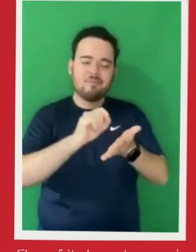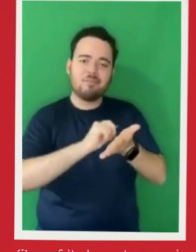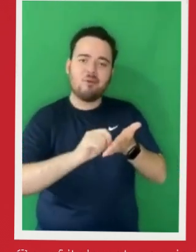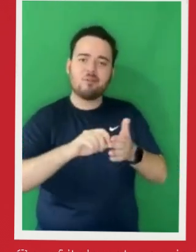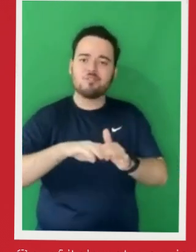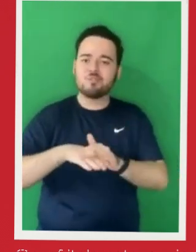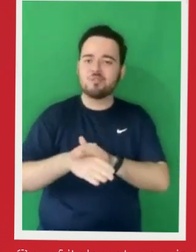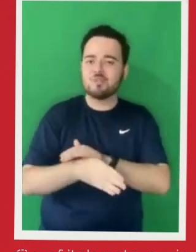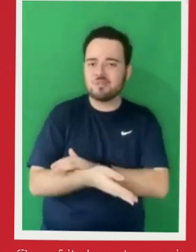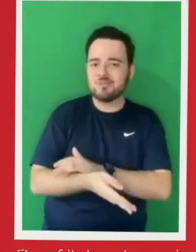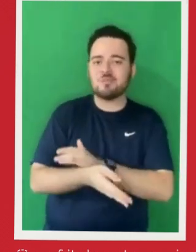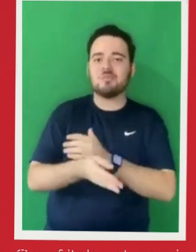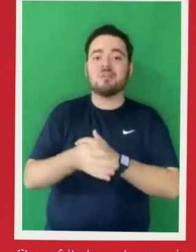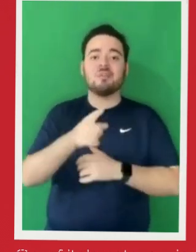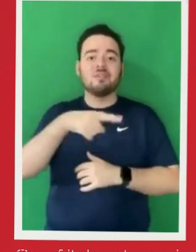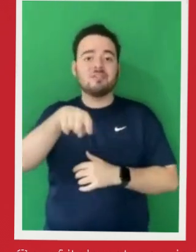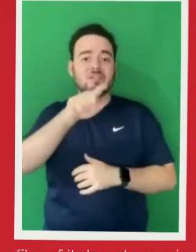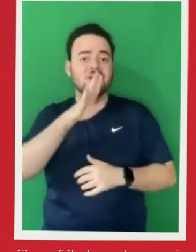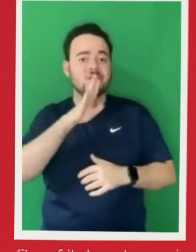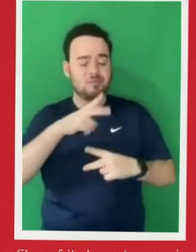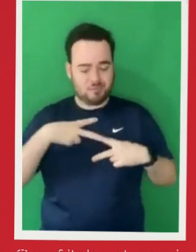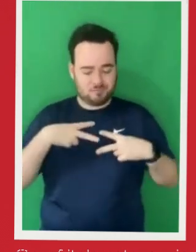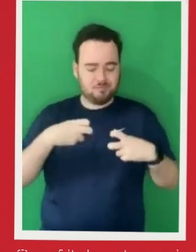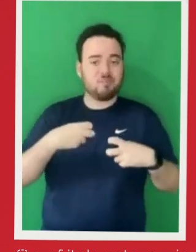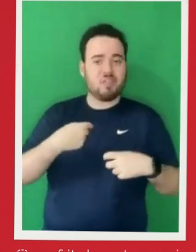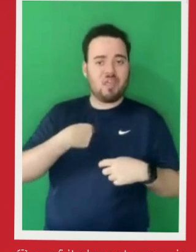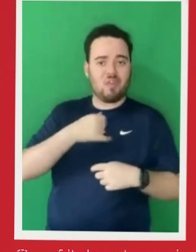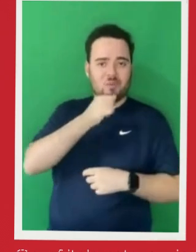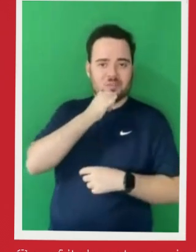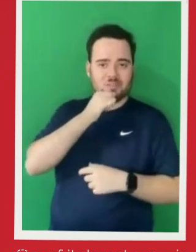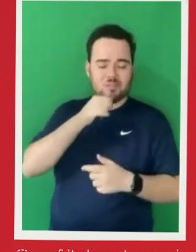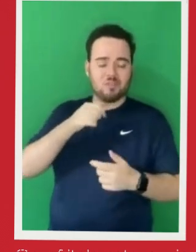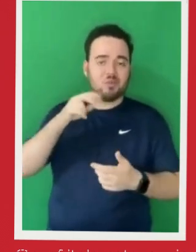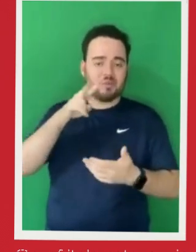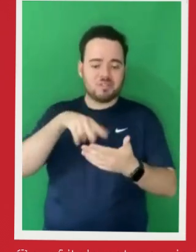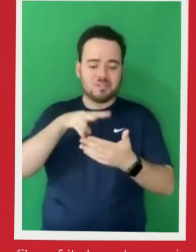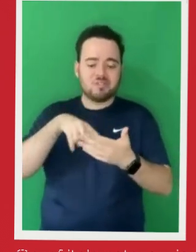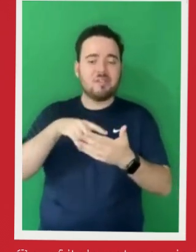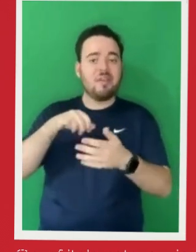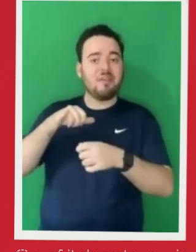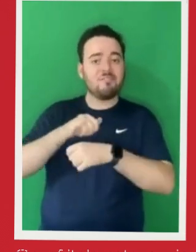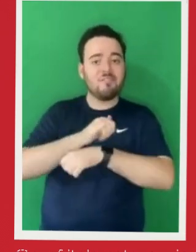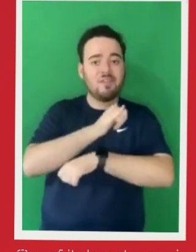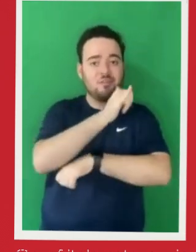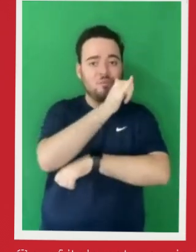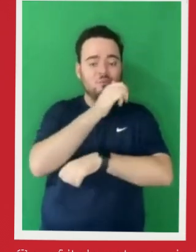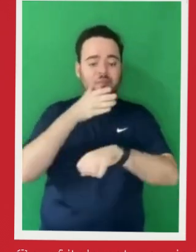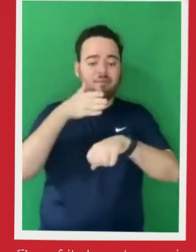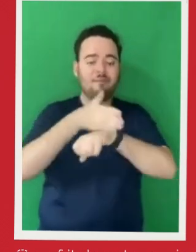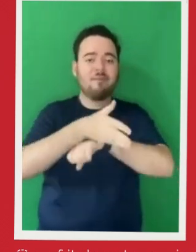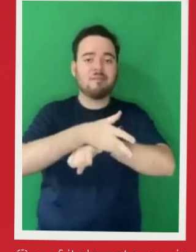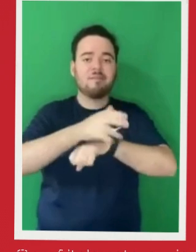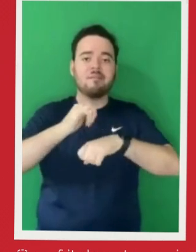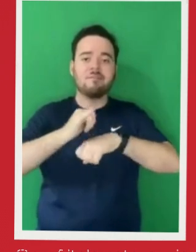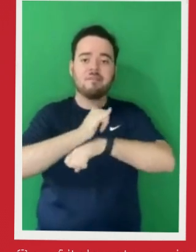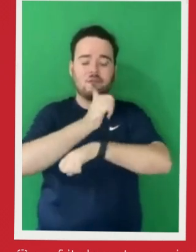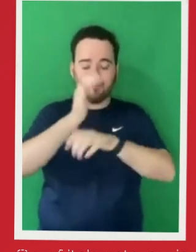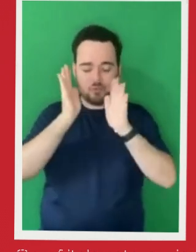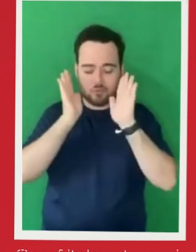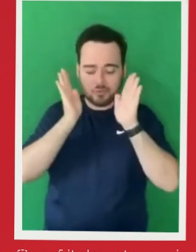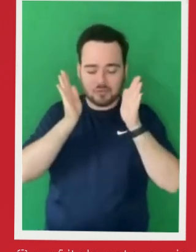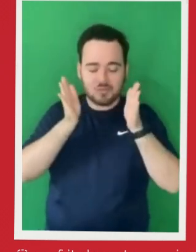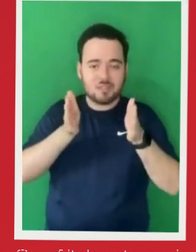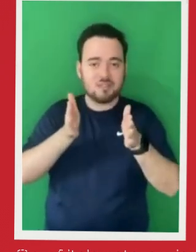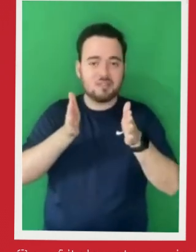seus hábitos, que você se conheça. Eu, por exemplo, consigo ler muito bem em avião. Eu entro em avião, eu me